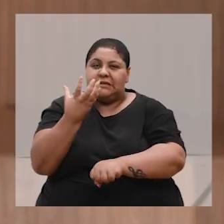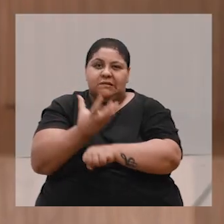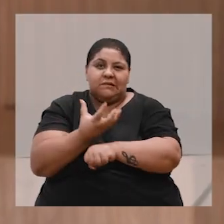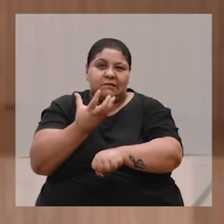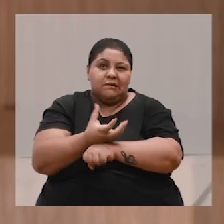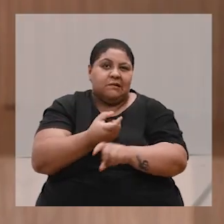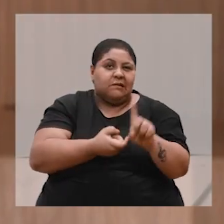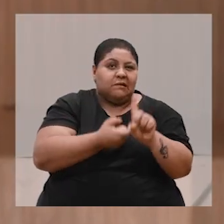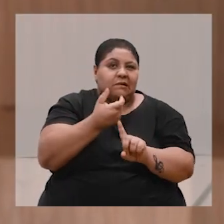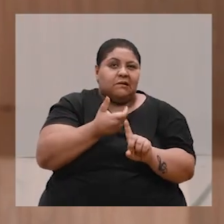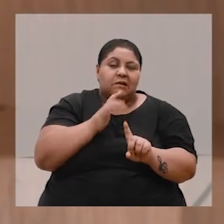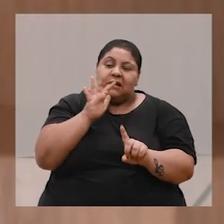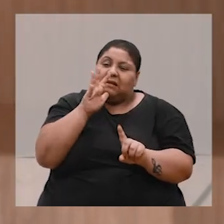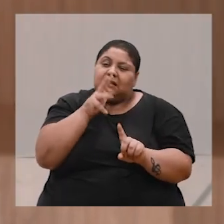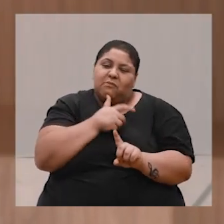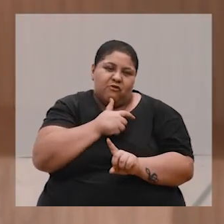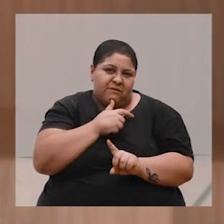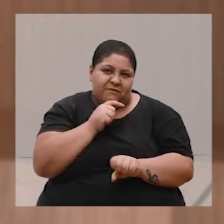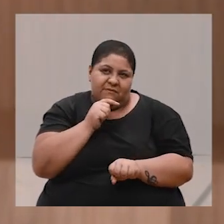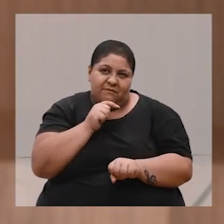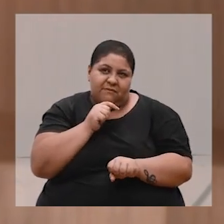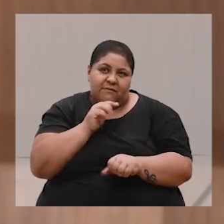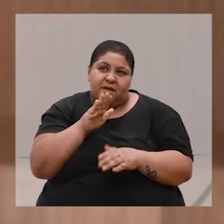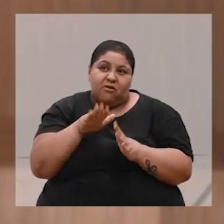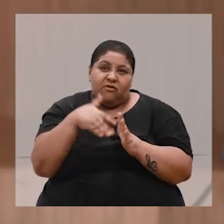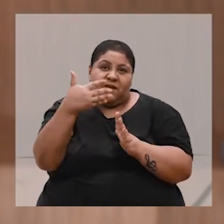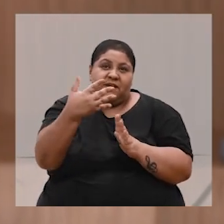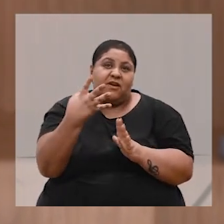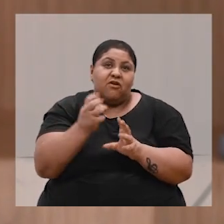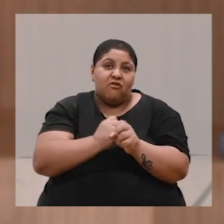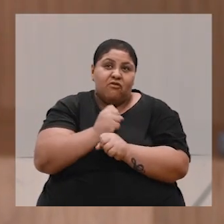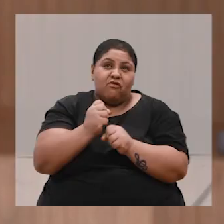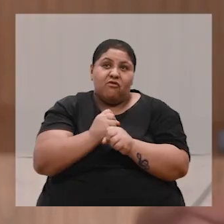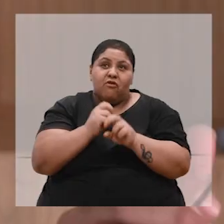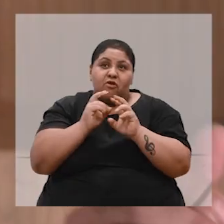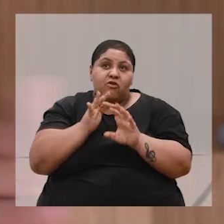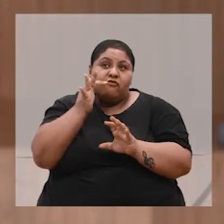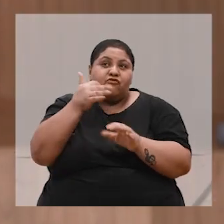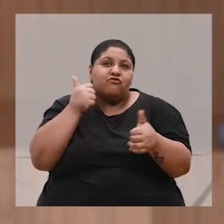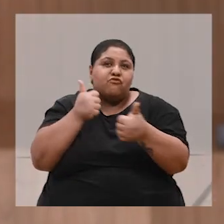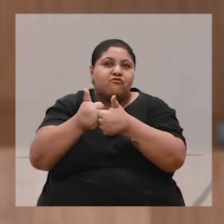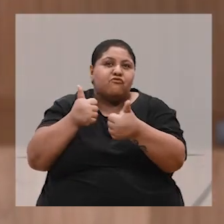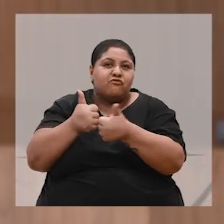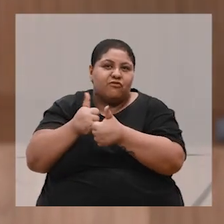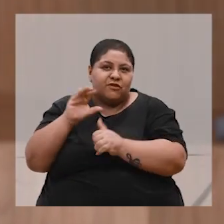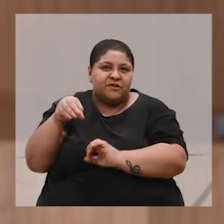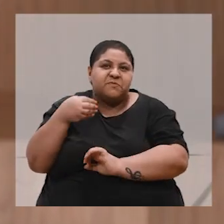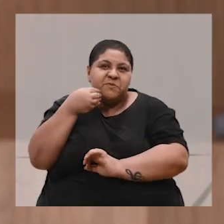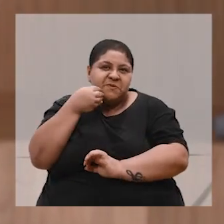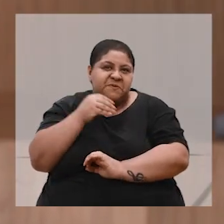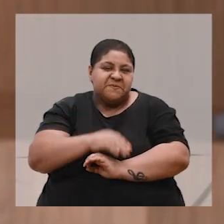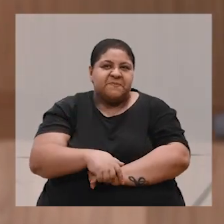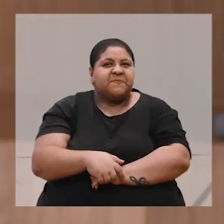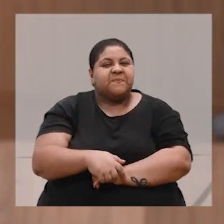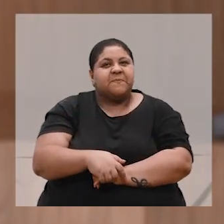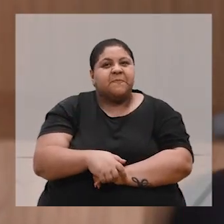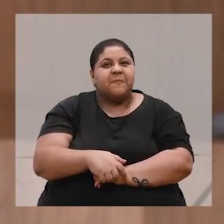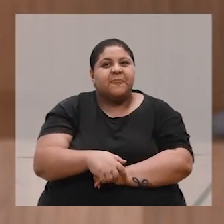por mês, ia demorar muito tempo para mim me formar. Então, aqui, 4 anos, eu vi esse futuro chegando mais próximo com essa